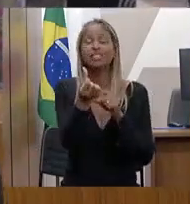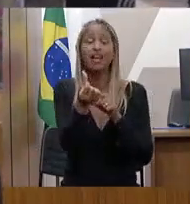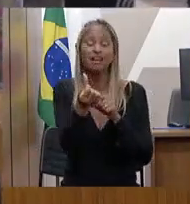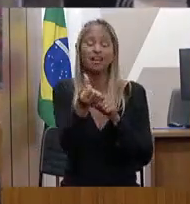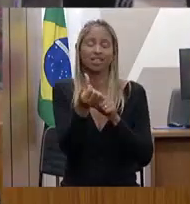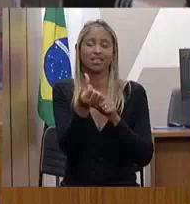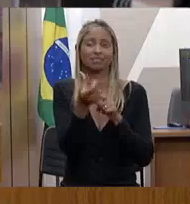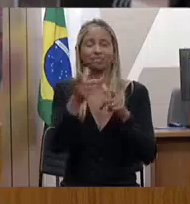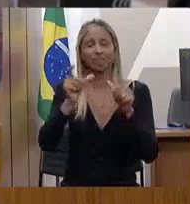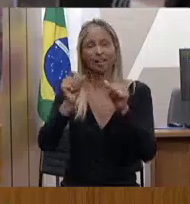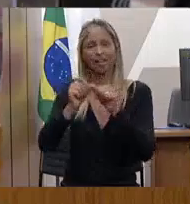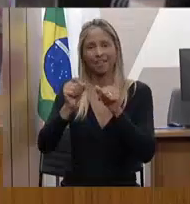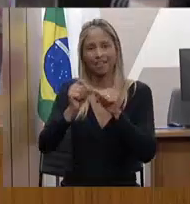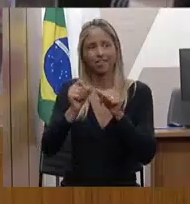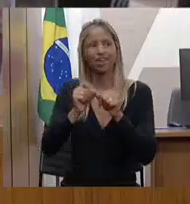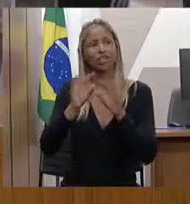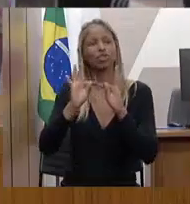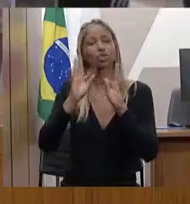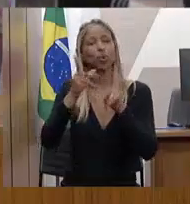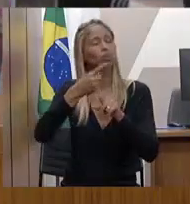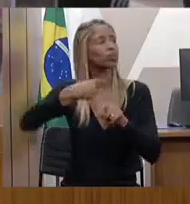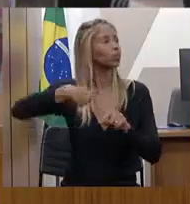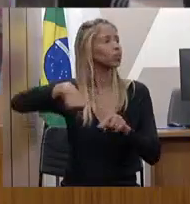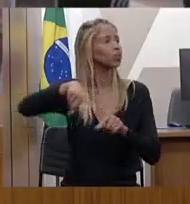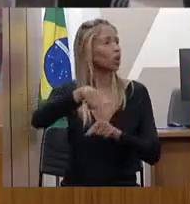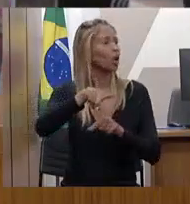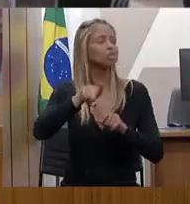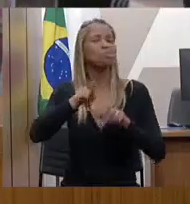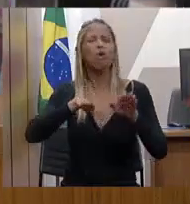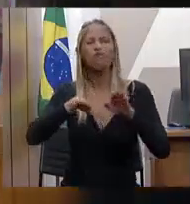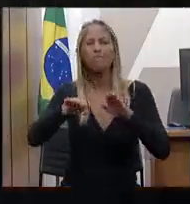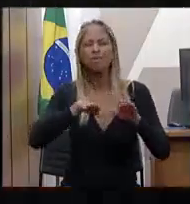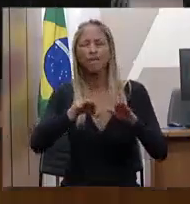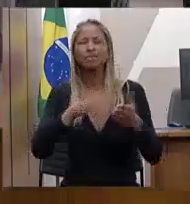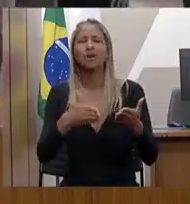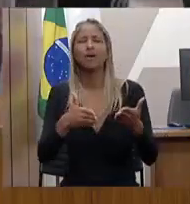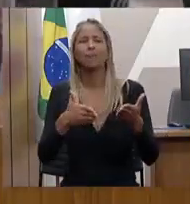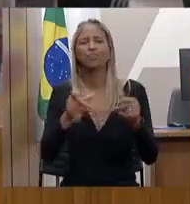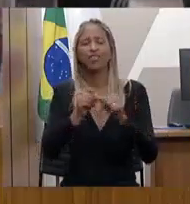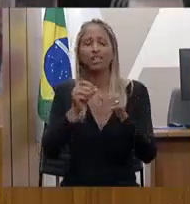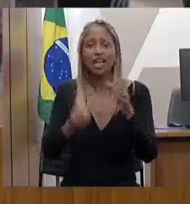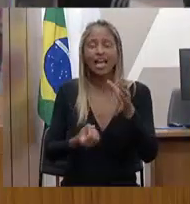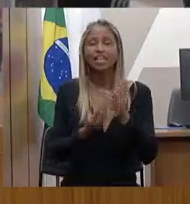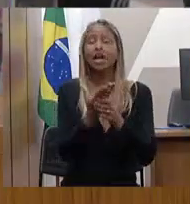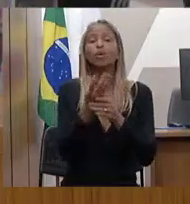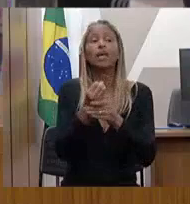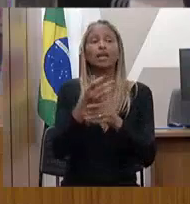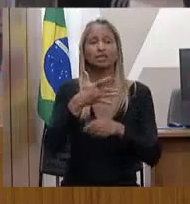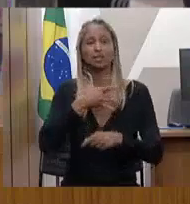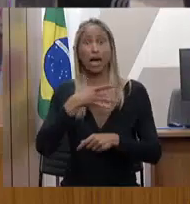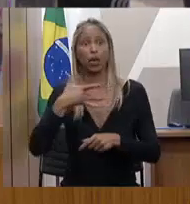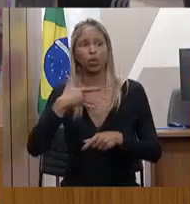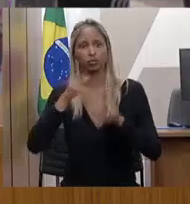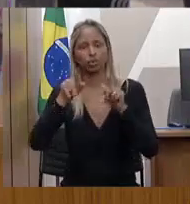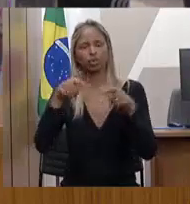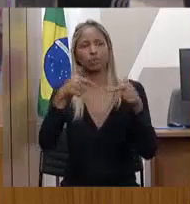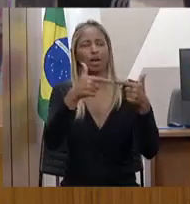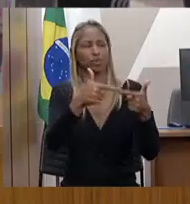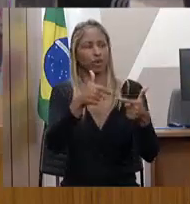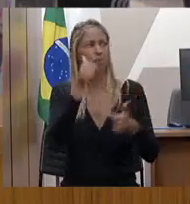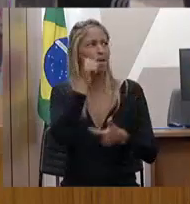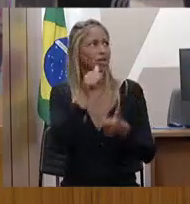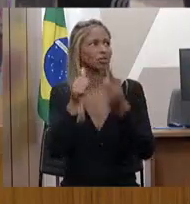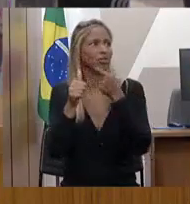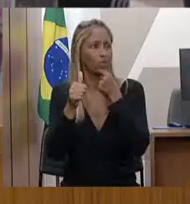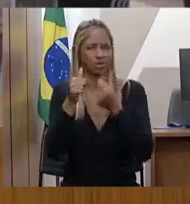é que faz com que todos nós movimentamos e lutamos em prol da saúde do trabalhador e dá trabalhadora